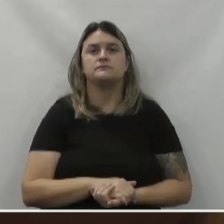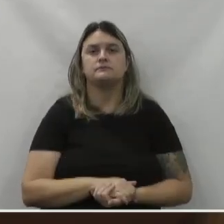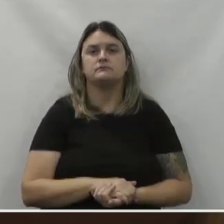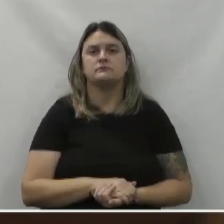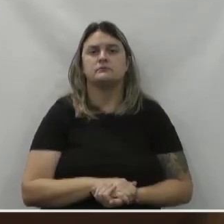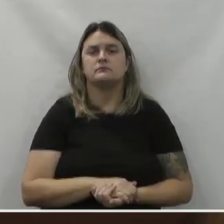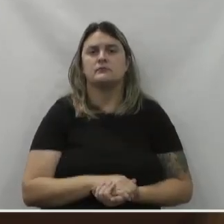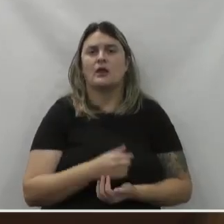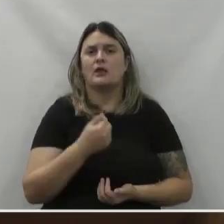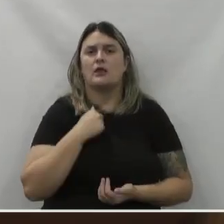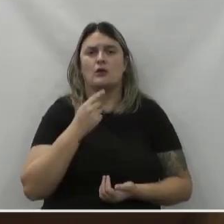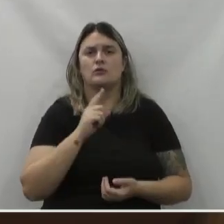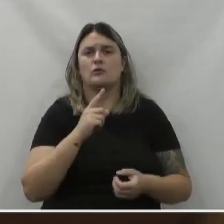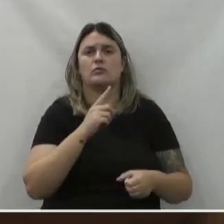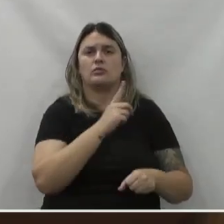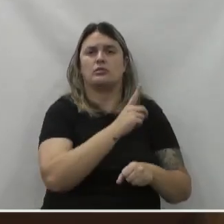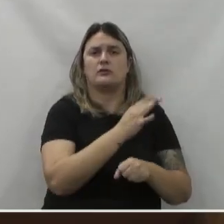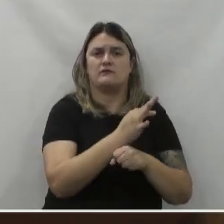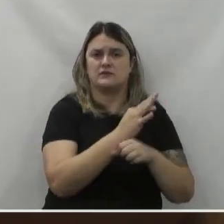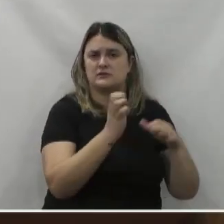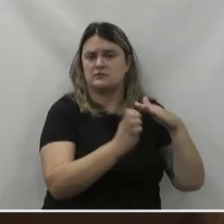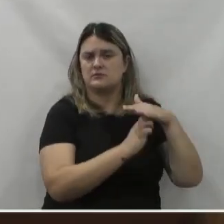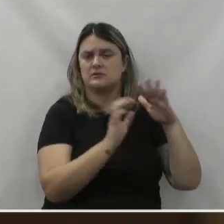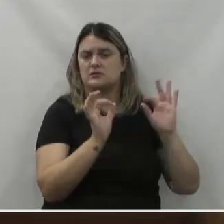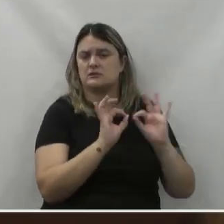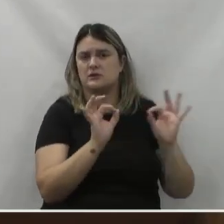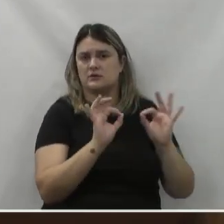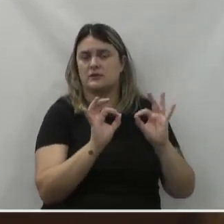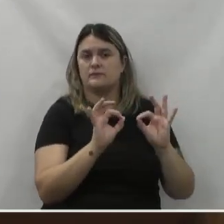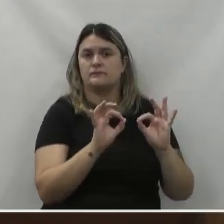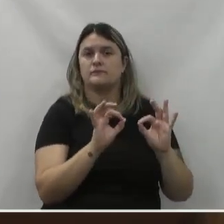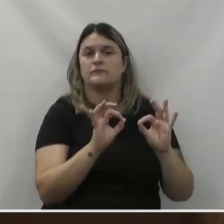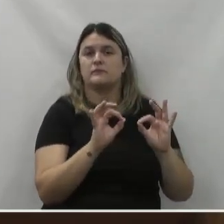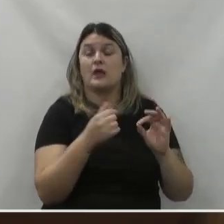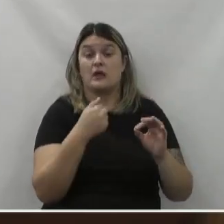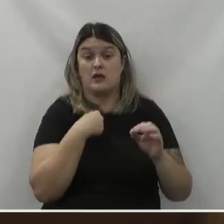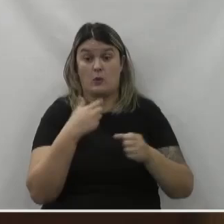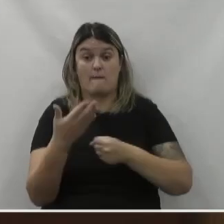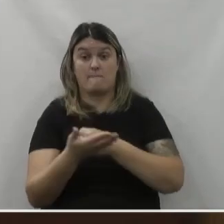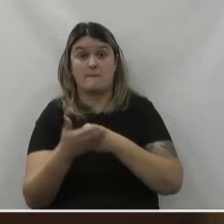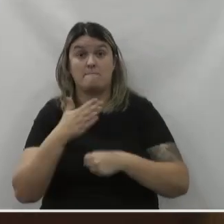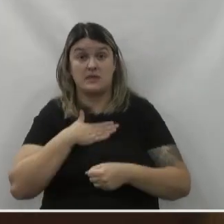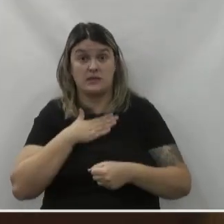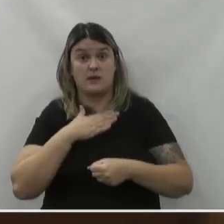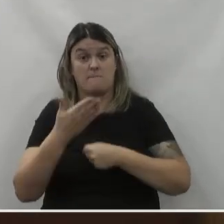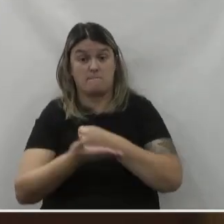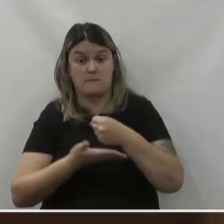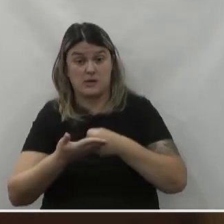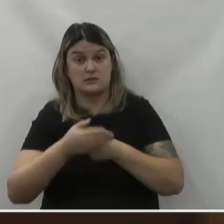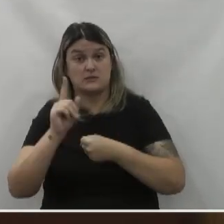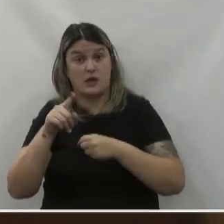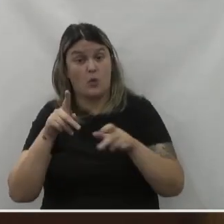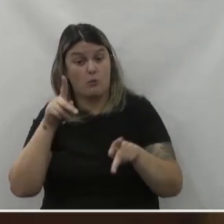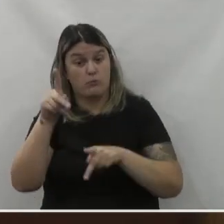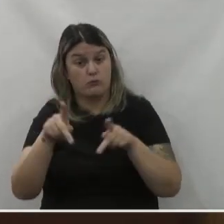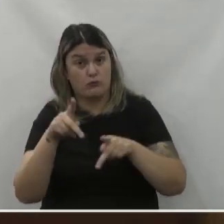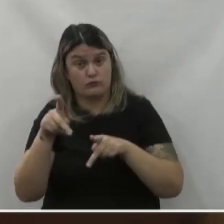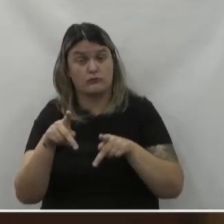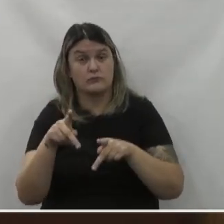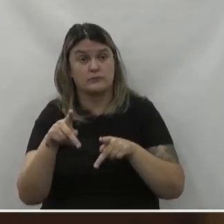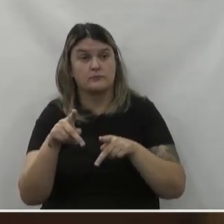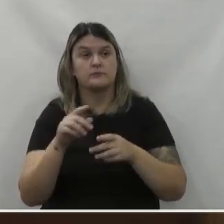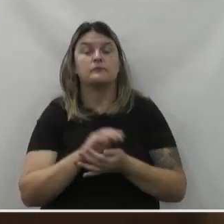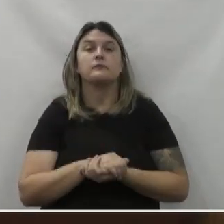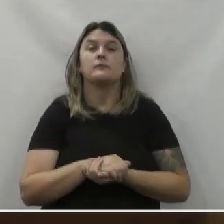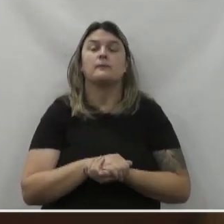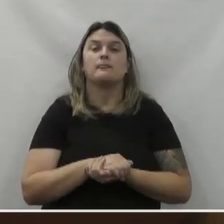aqui defendendo a empresa, muito pelo contrário. Eu sou a base do povo, né, eu sempre falo, eu estou aqui para defender a população. E é